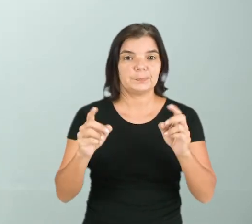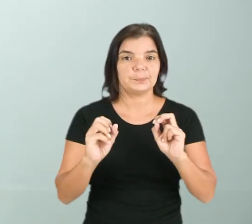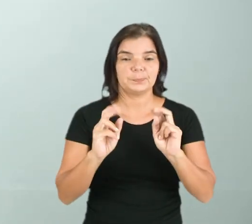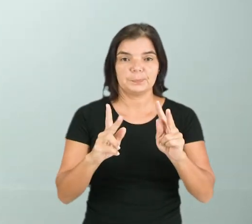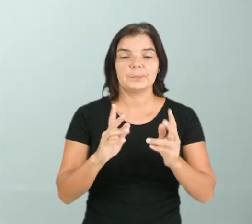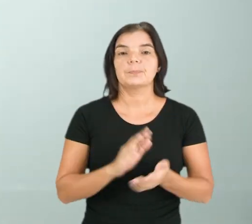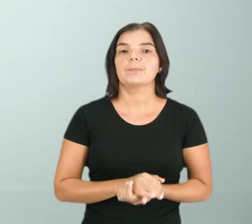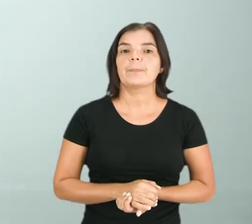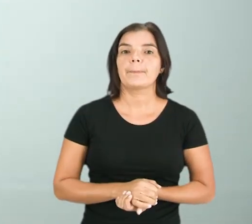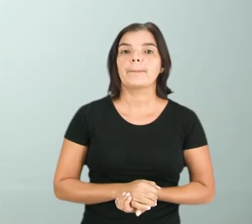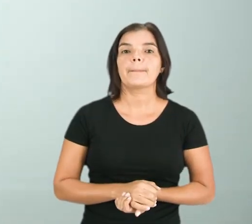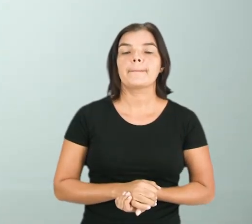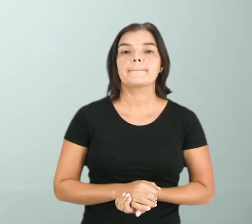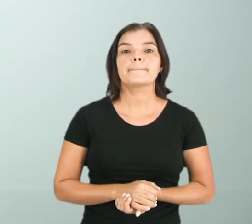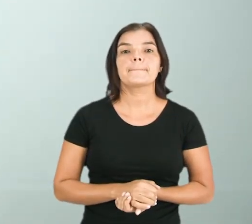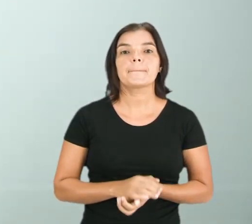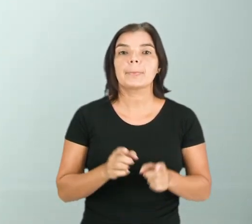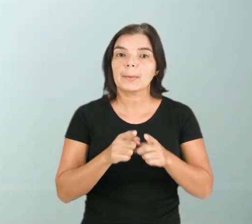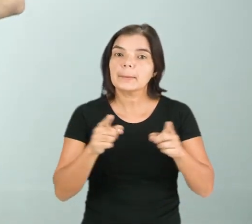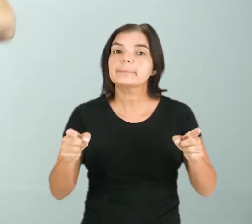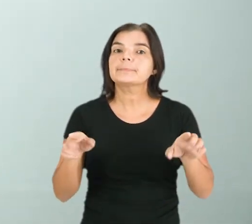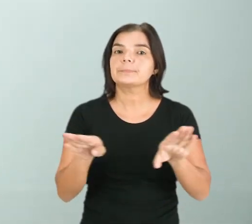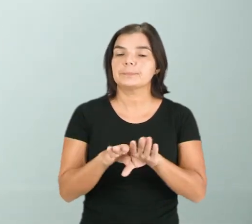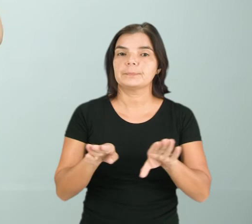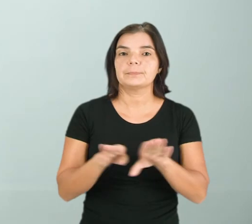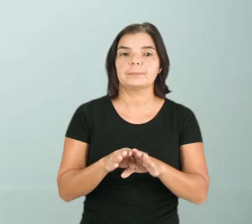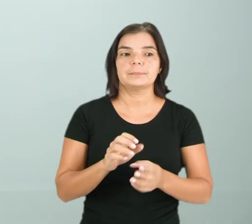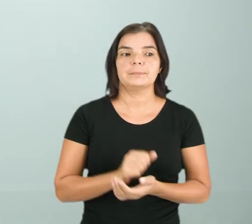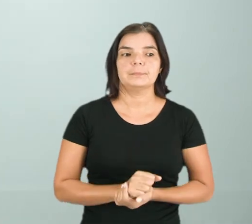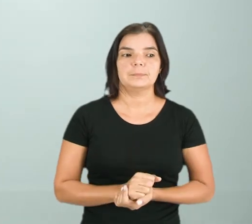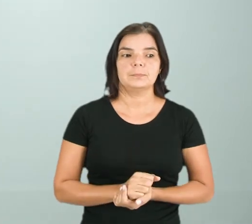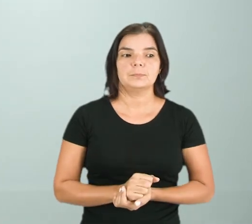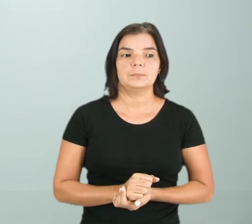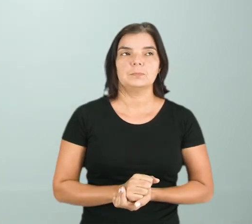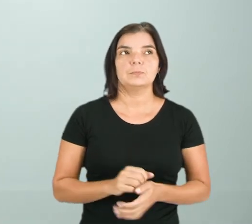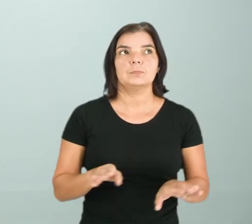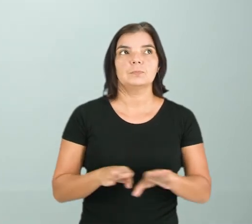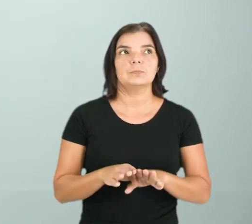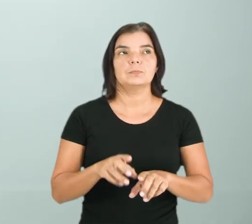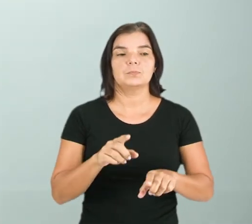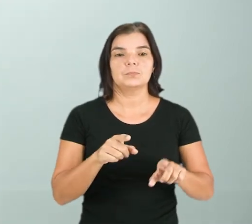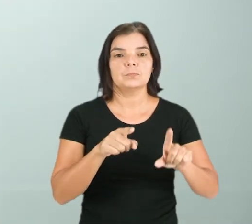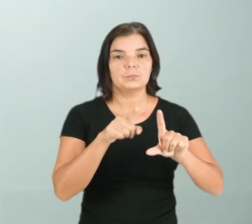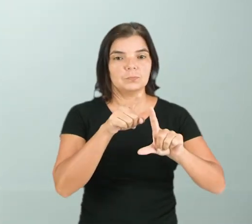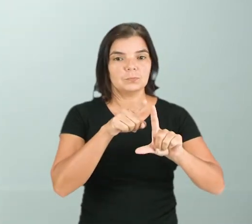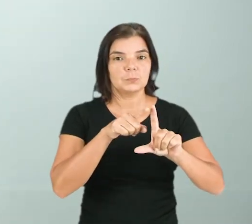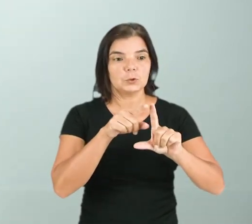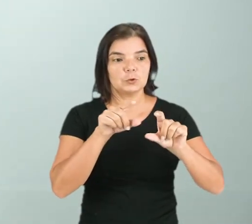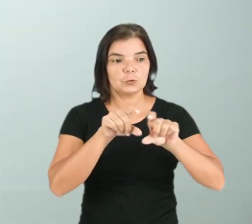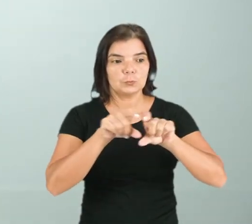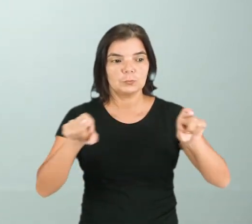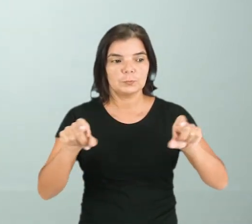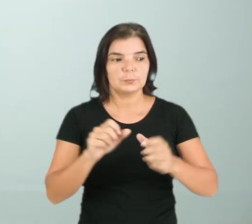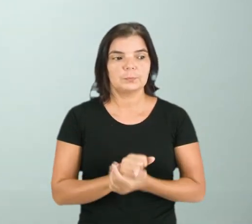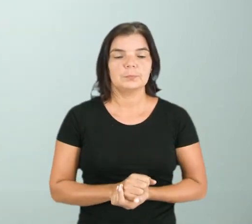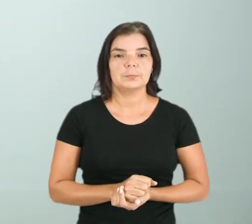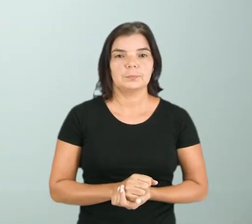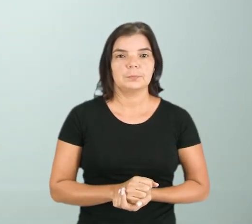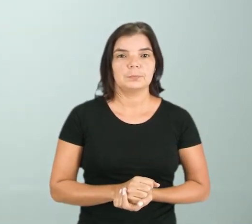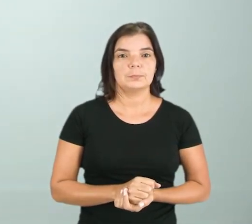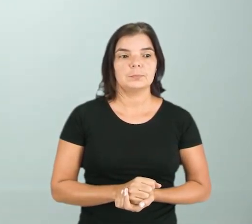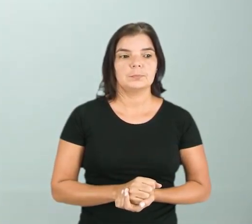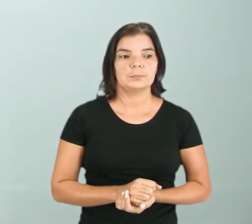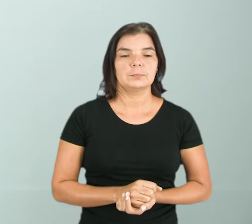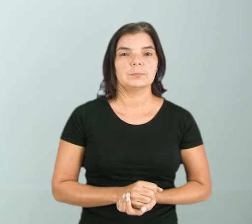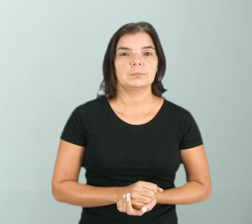ok? Então, isso aqui padronizam o modo de medir, tudo bem? Então, nós temos, e também temos